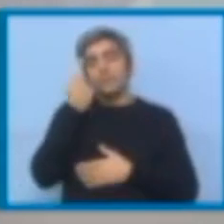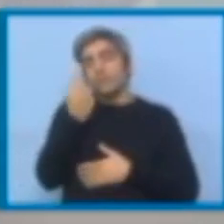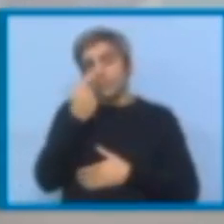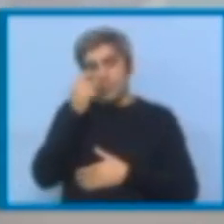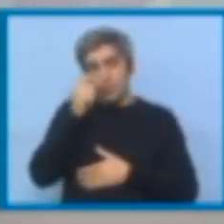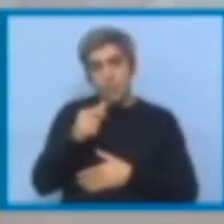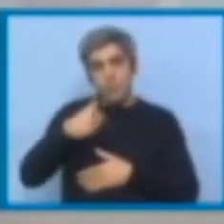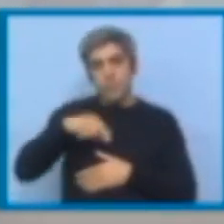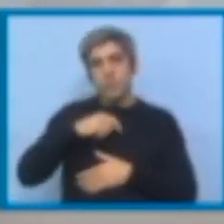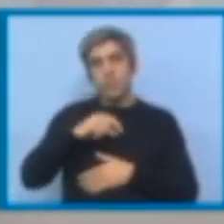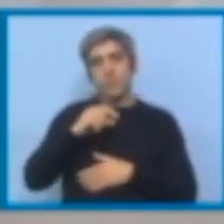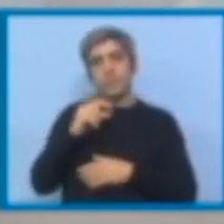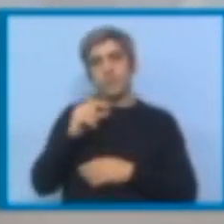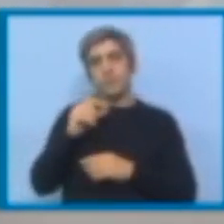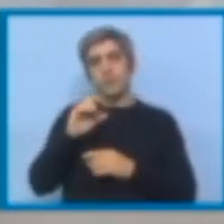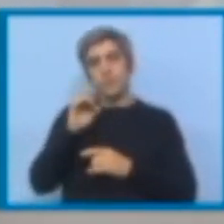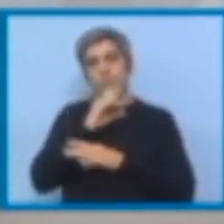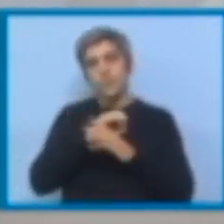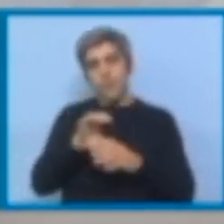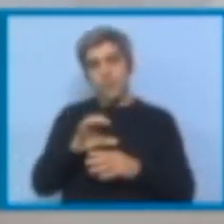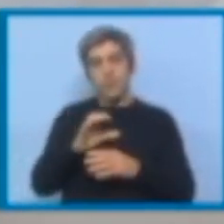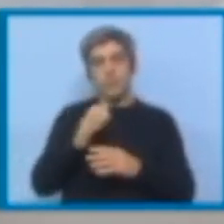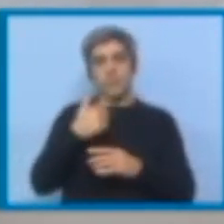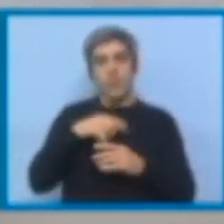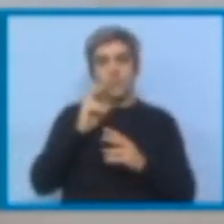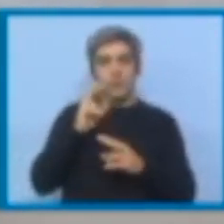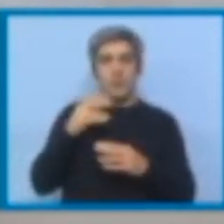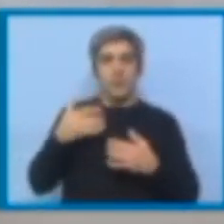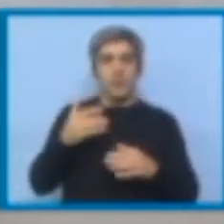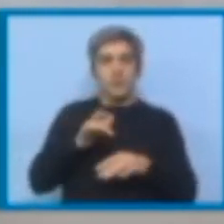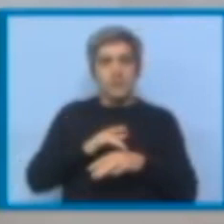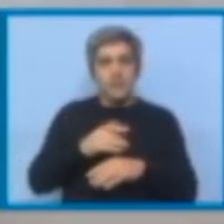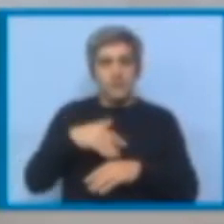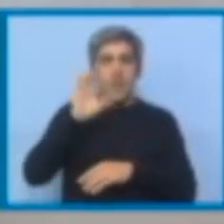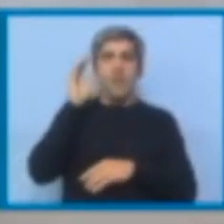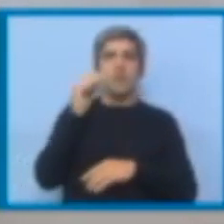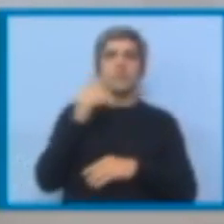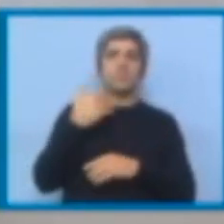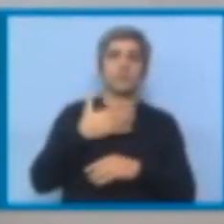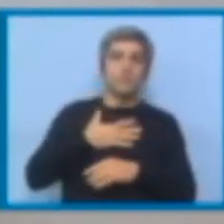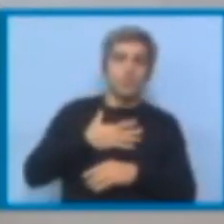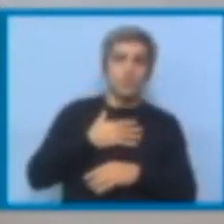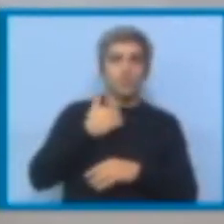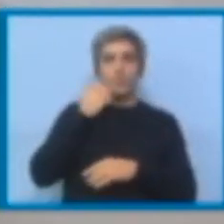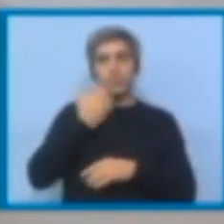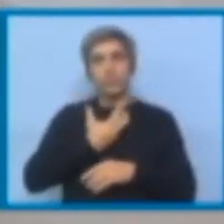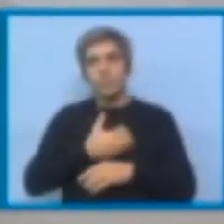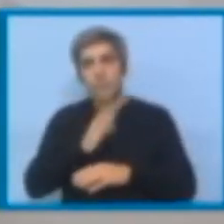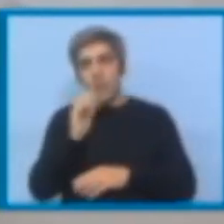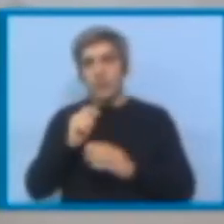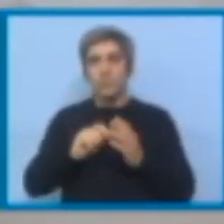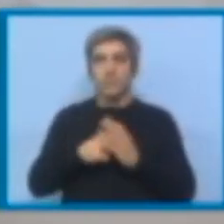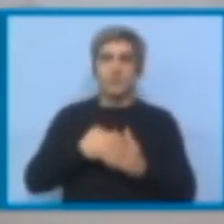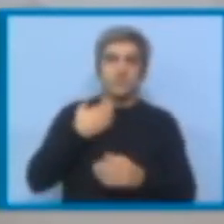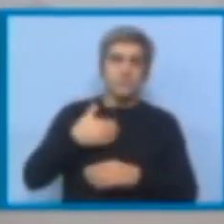seja num ambiente ocidental e europeu, ficamos muito mais sensíveis, ficamos muito mais